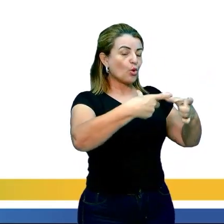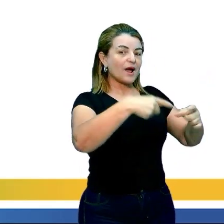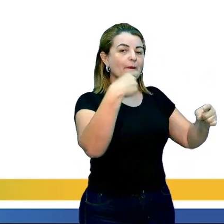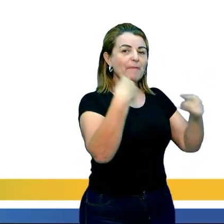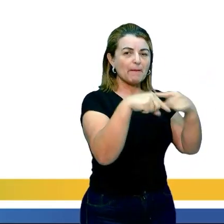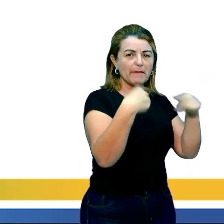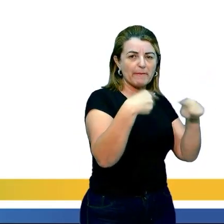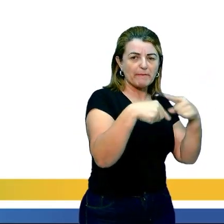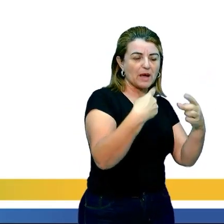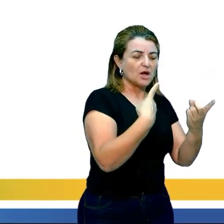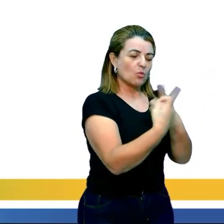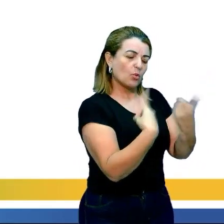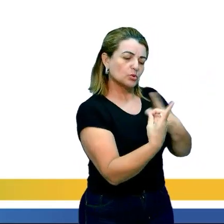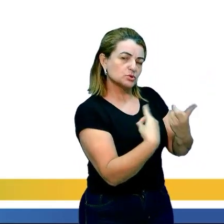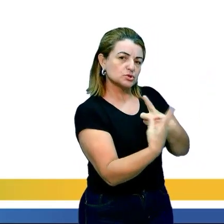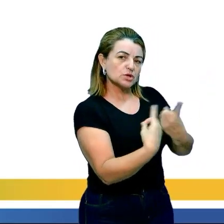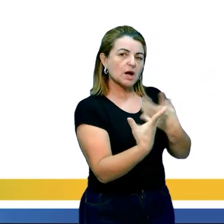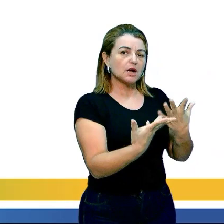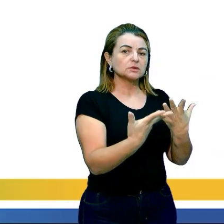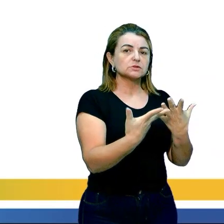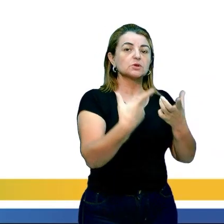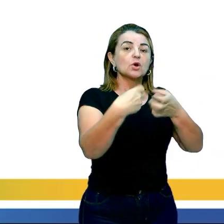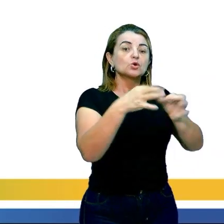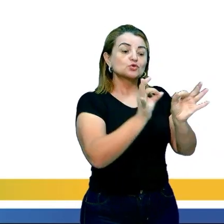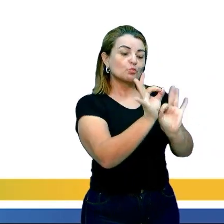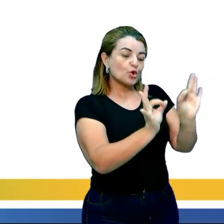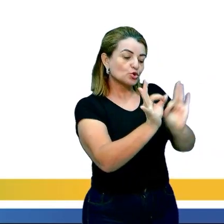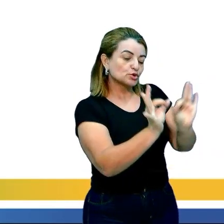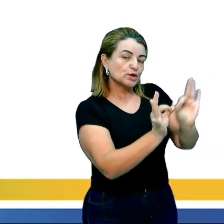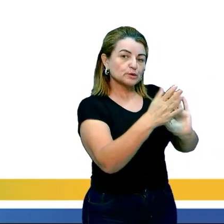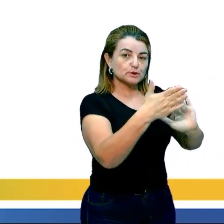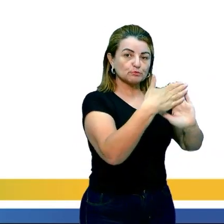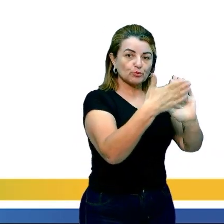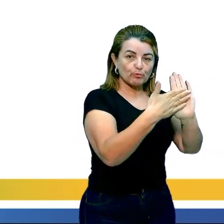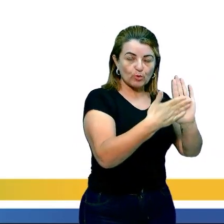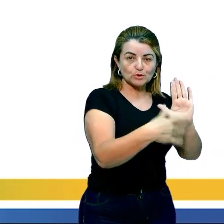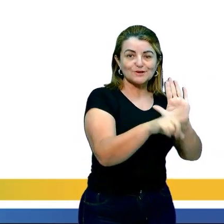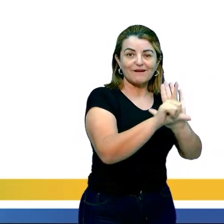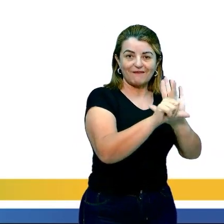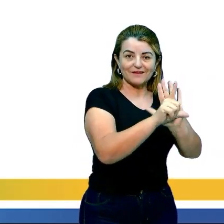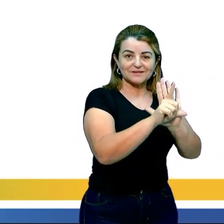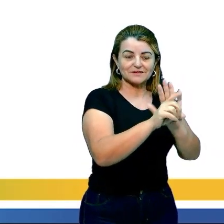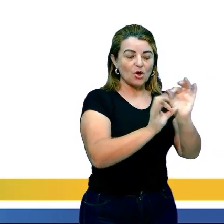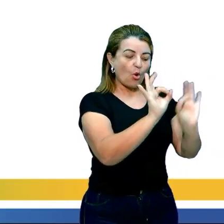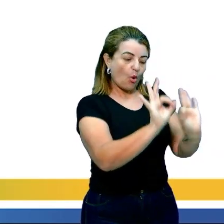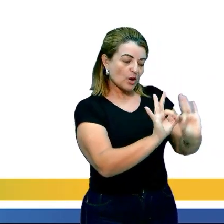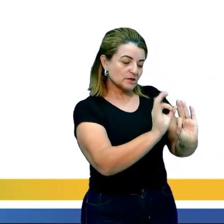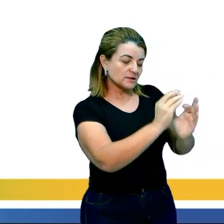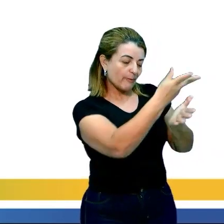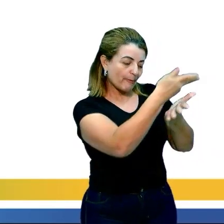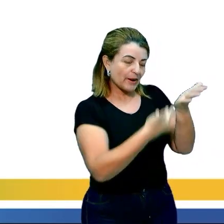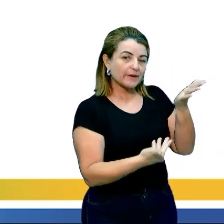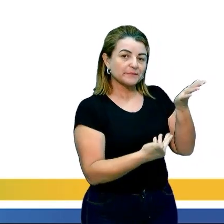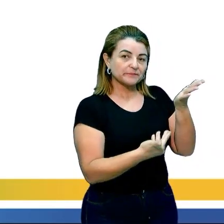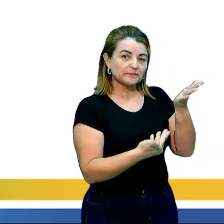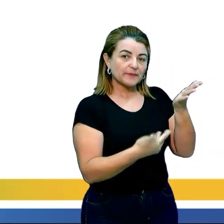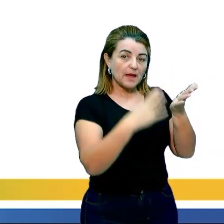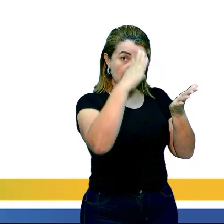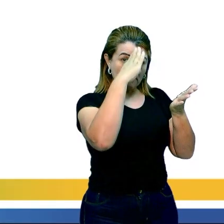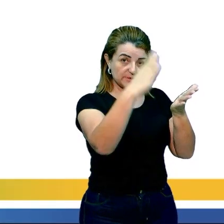de diálogo né onde os projetos as propostas as leis eram elaboradas e a principal